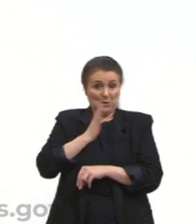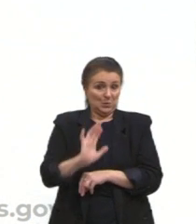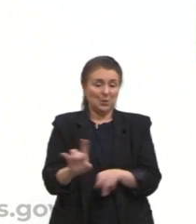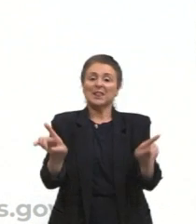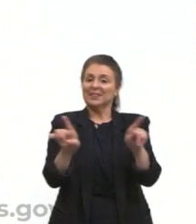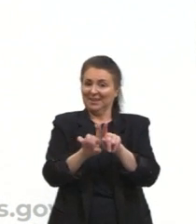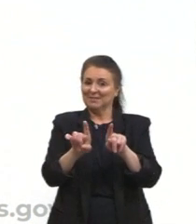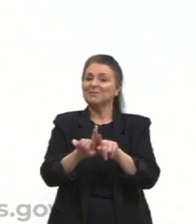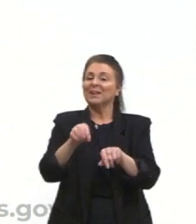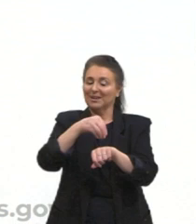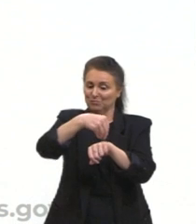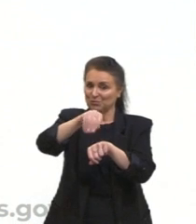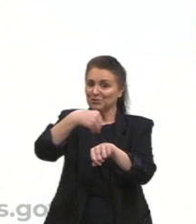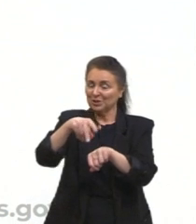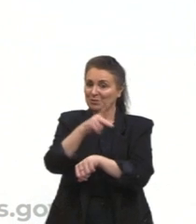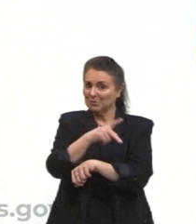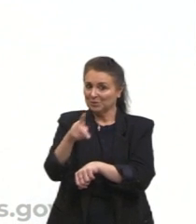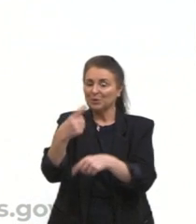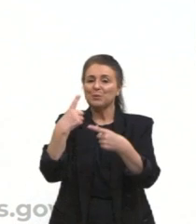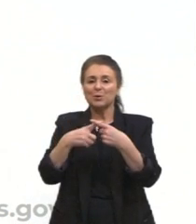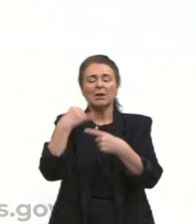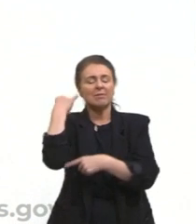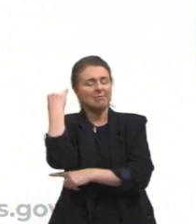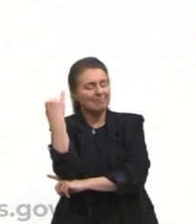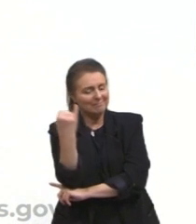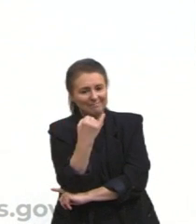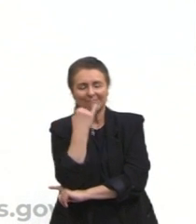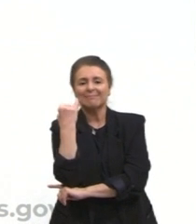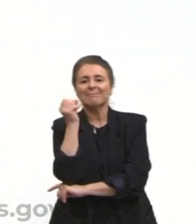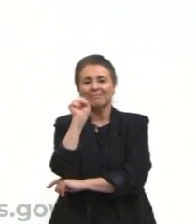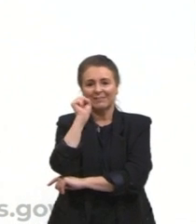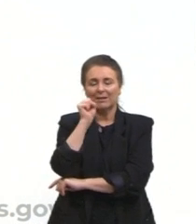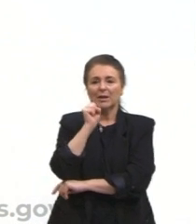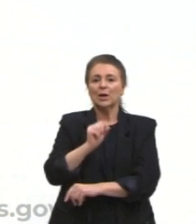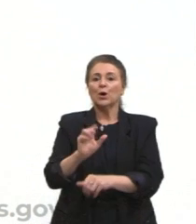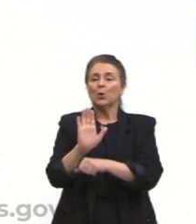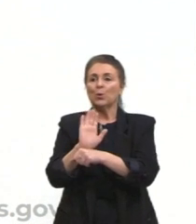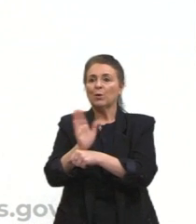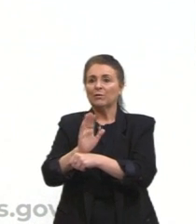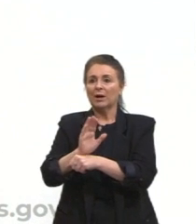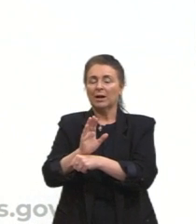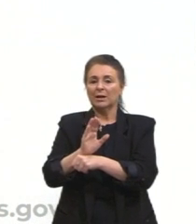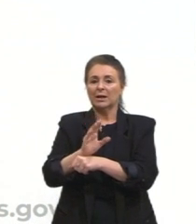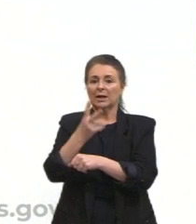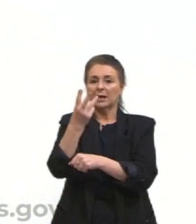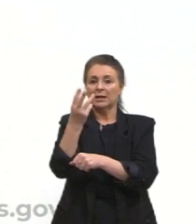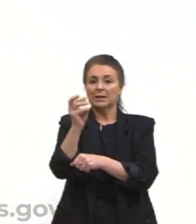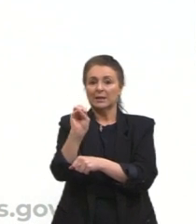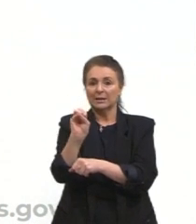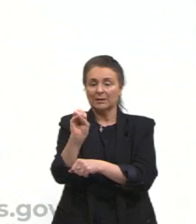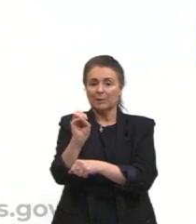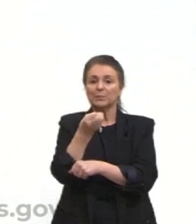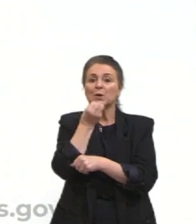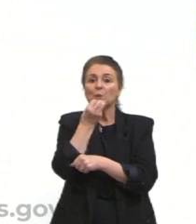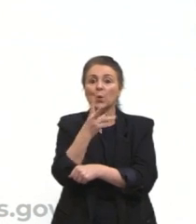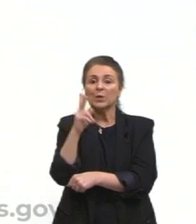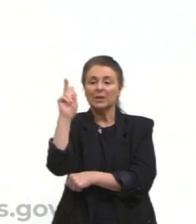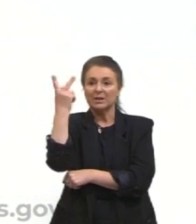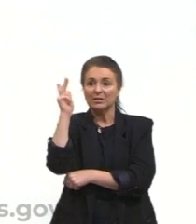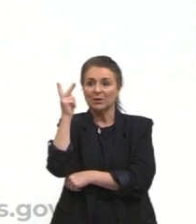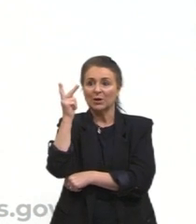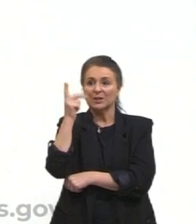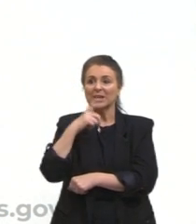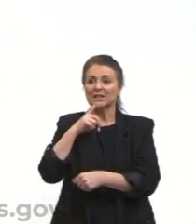eu deixo essa dica Porque é importante o filme 30 que conta a história e desse nosso